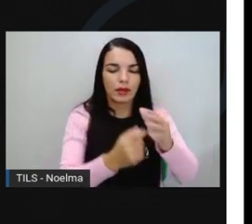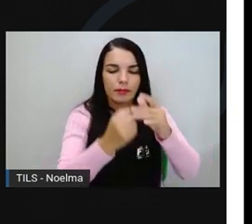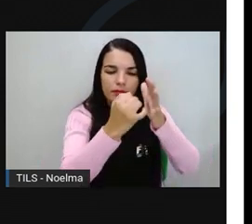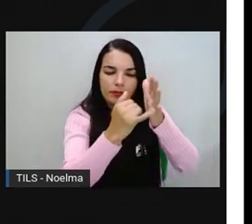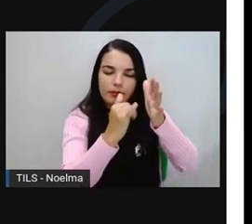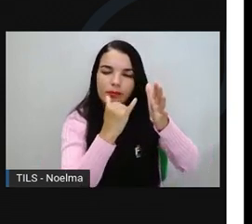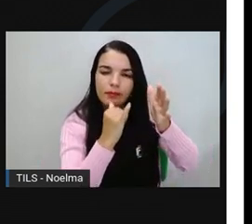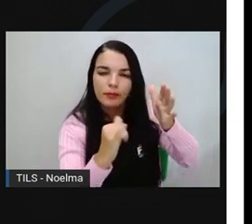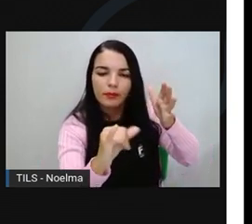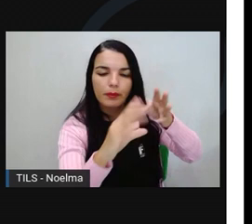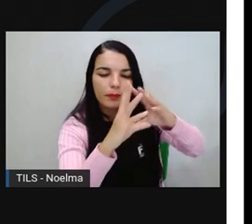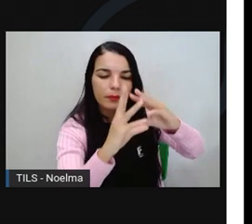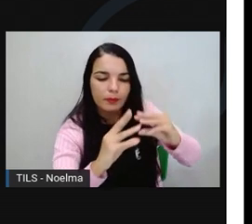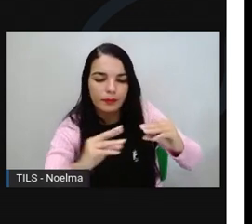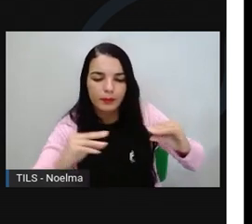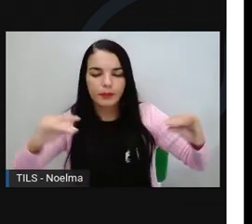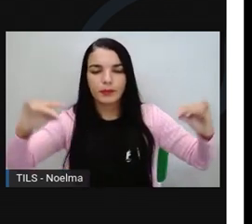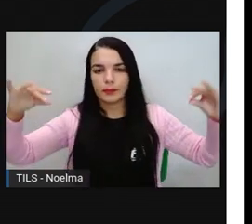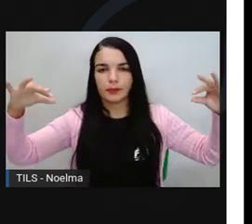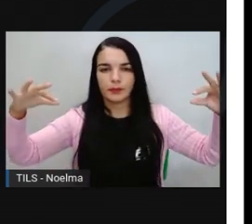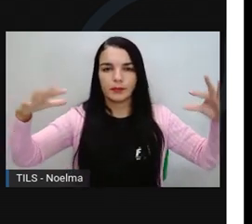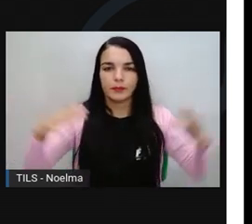alimentar.